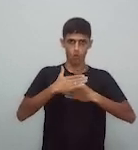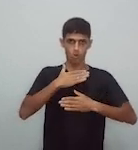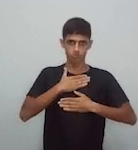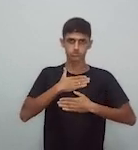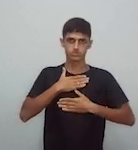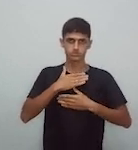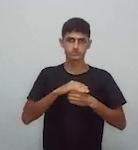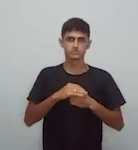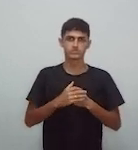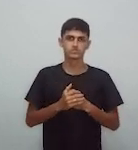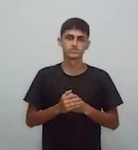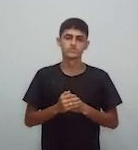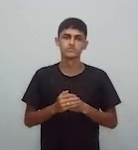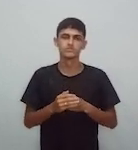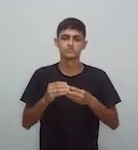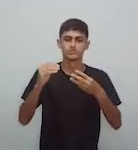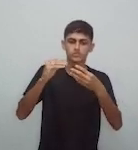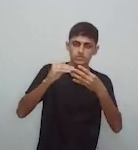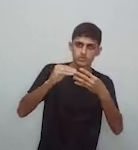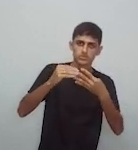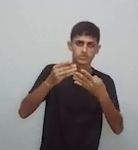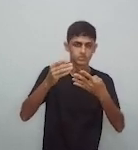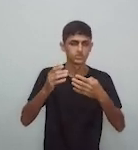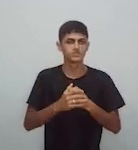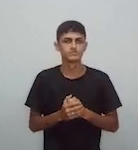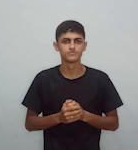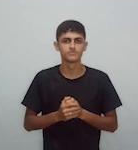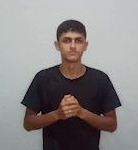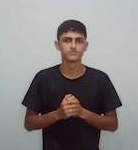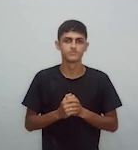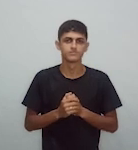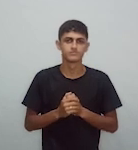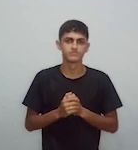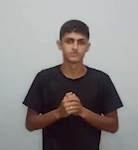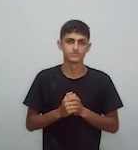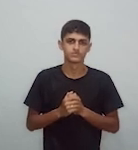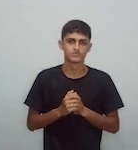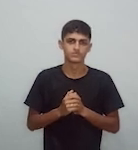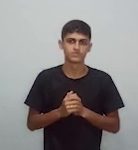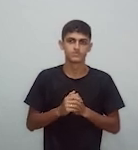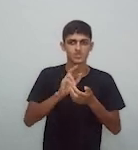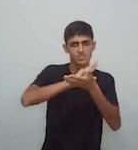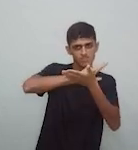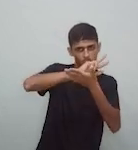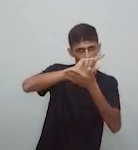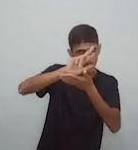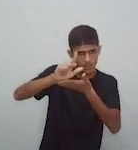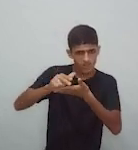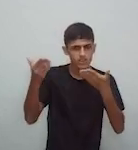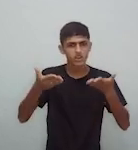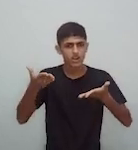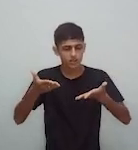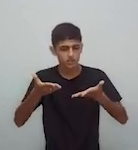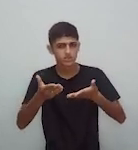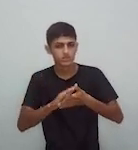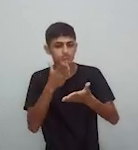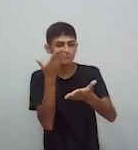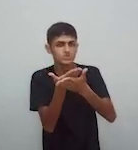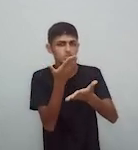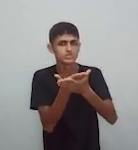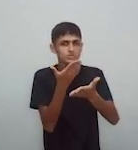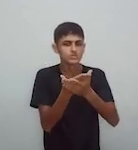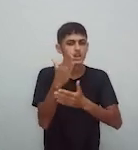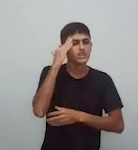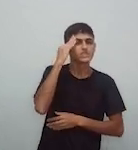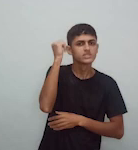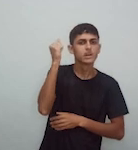tem os dendritos, a gente tem a bainha de mielina, a gente tem o axônio. Então, vocês vão ver cada uma dessas estruturas e entender